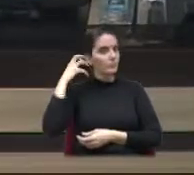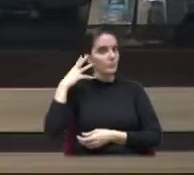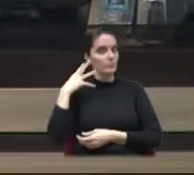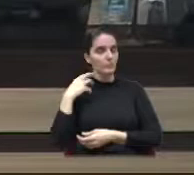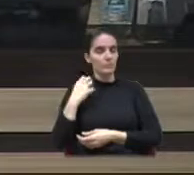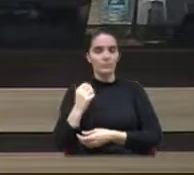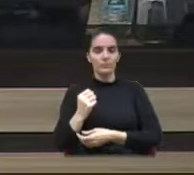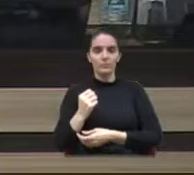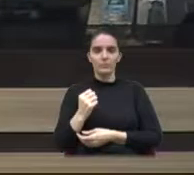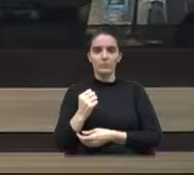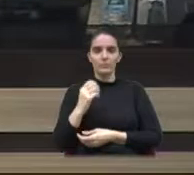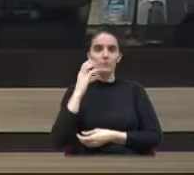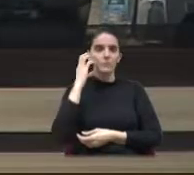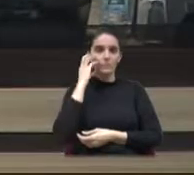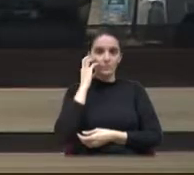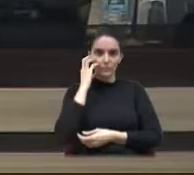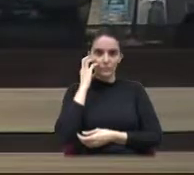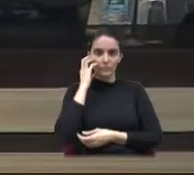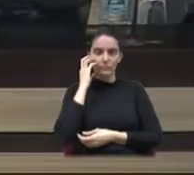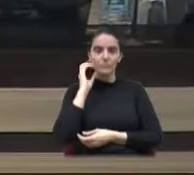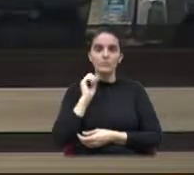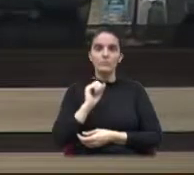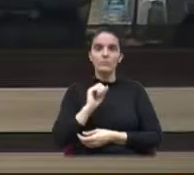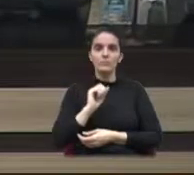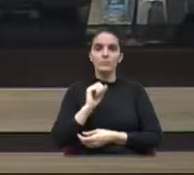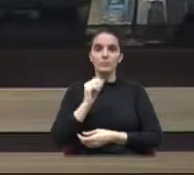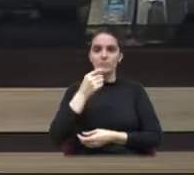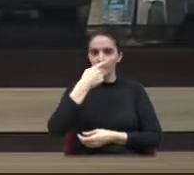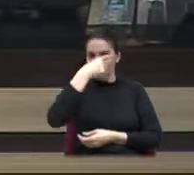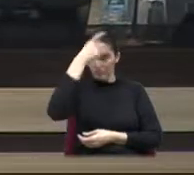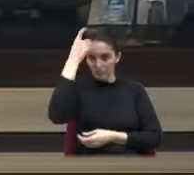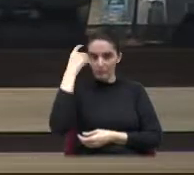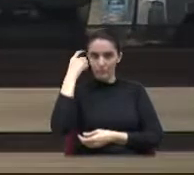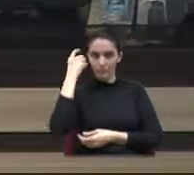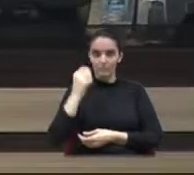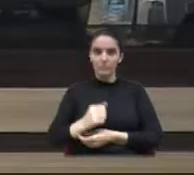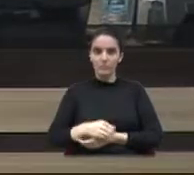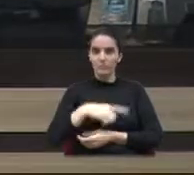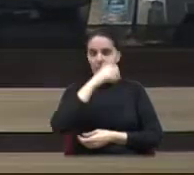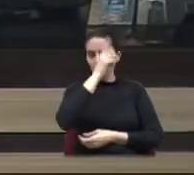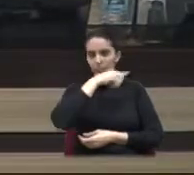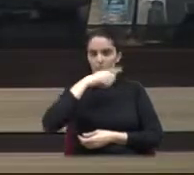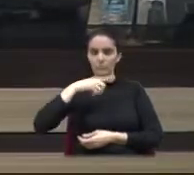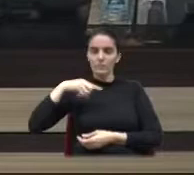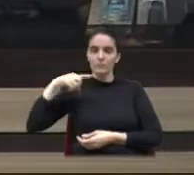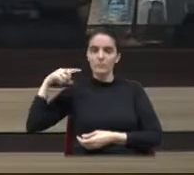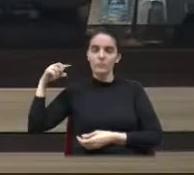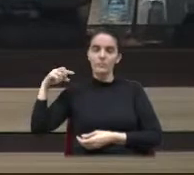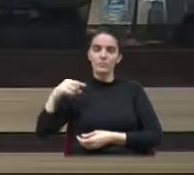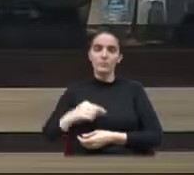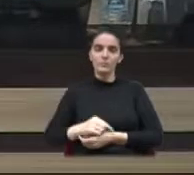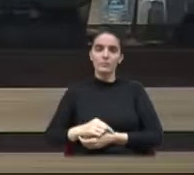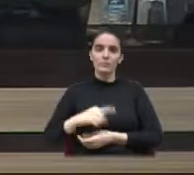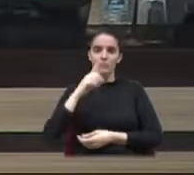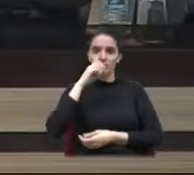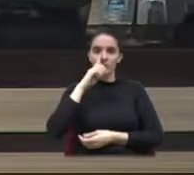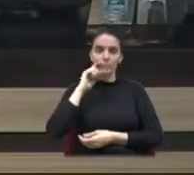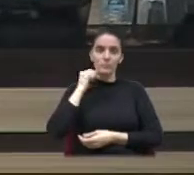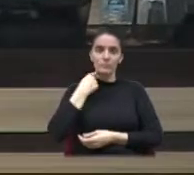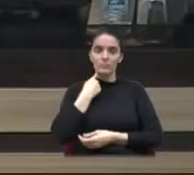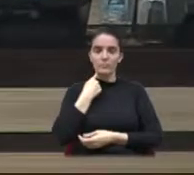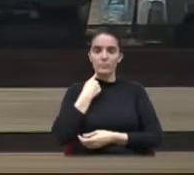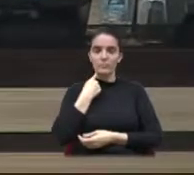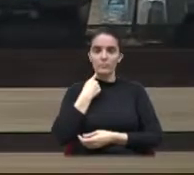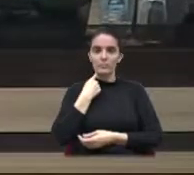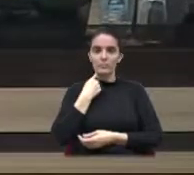Bogo, Marcelo Rossi, Marco Antônio Xavier, Mayra Rosana Gama de Araújo Silva da Costa, Nilton César dos